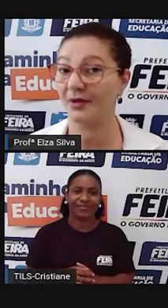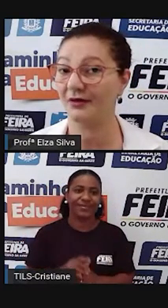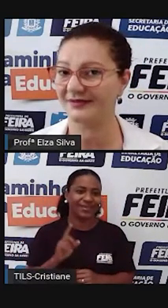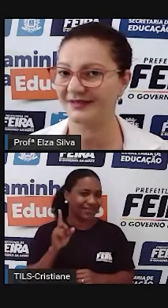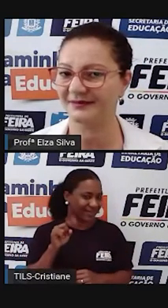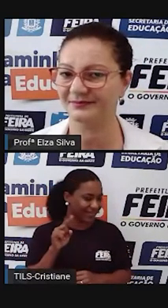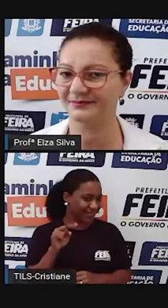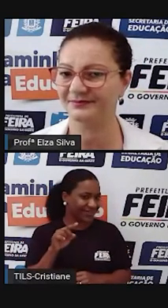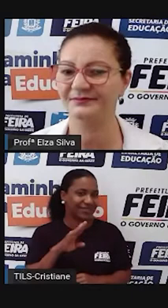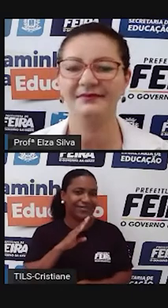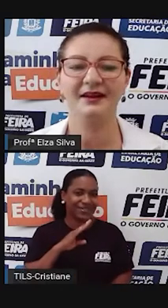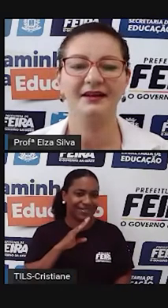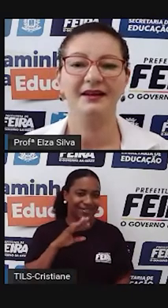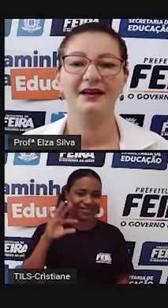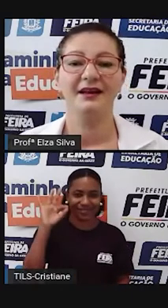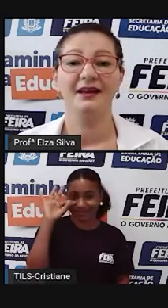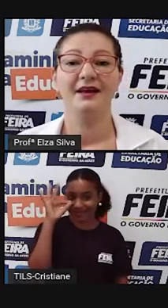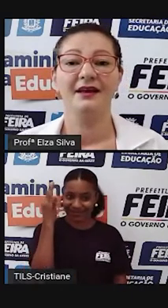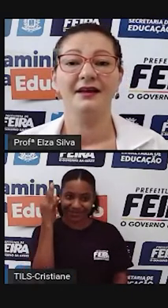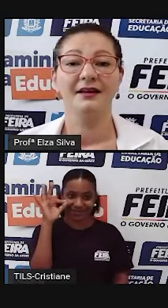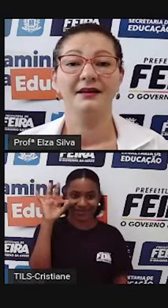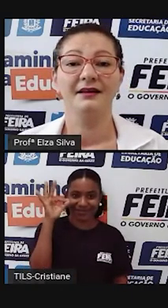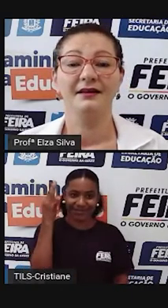certeza, Beyoncé.